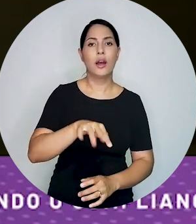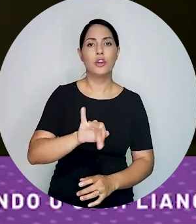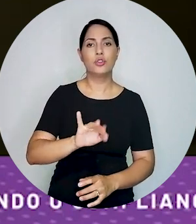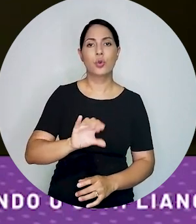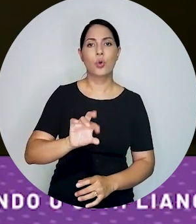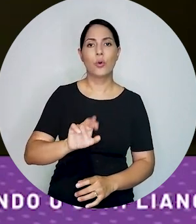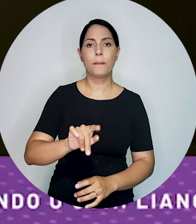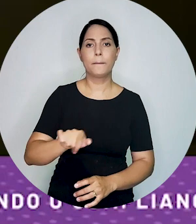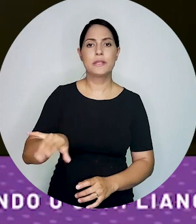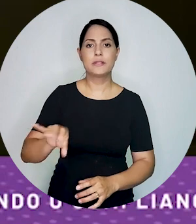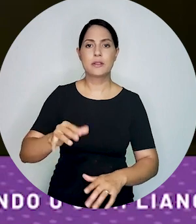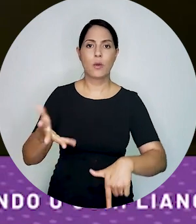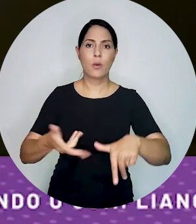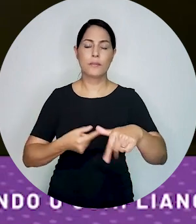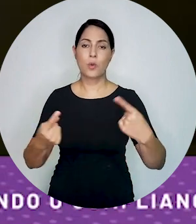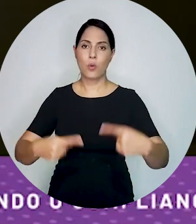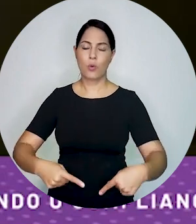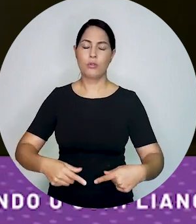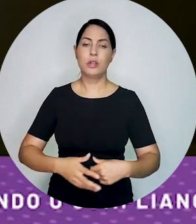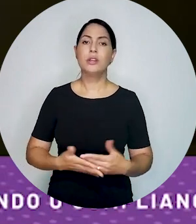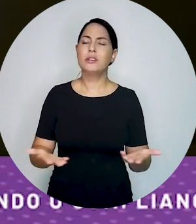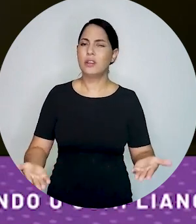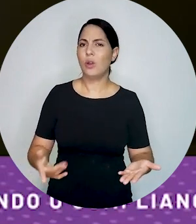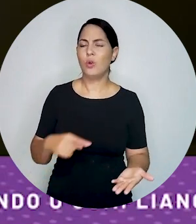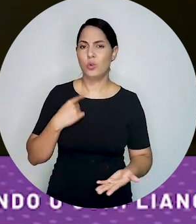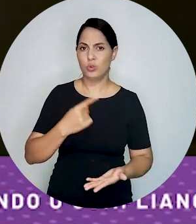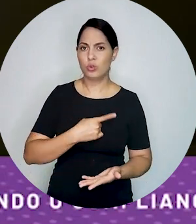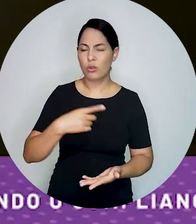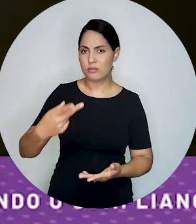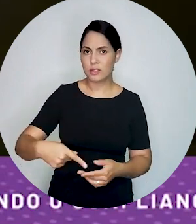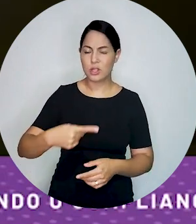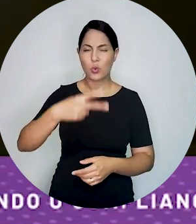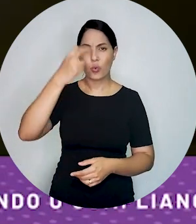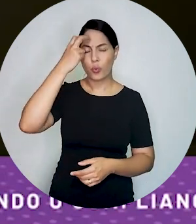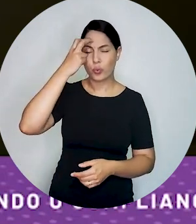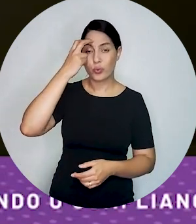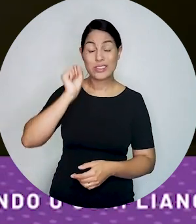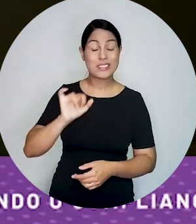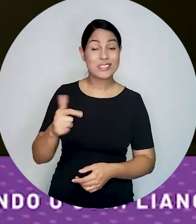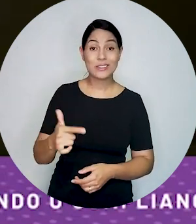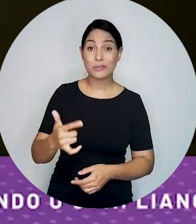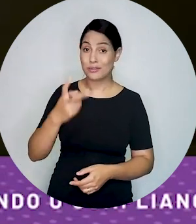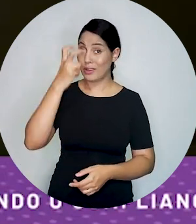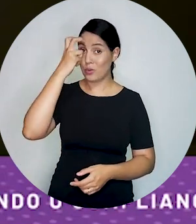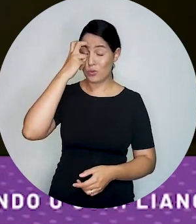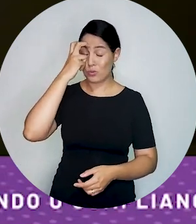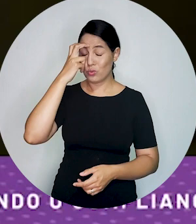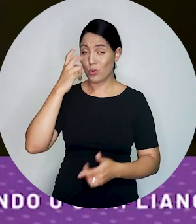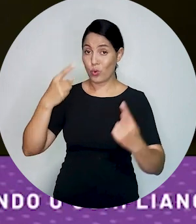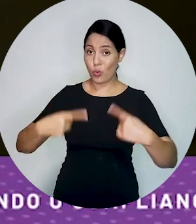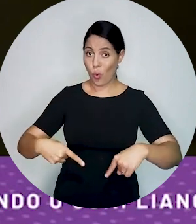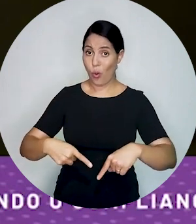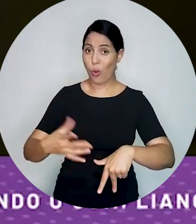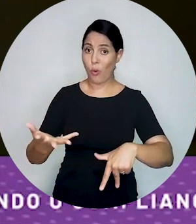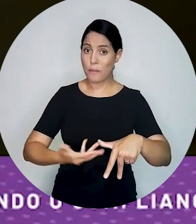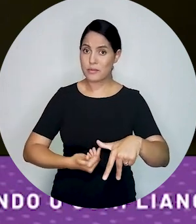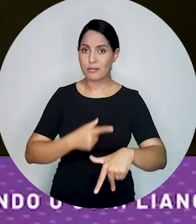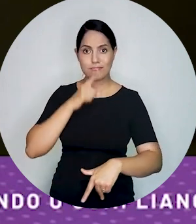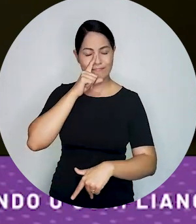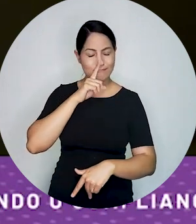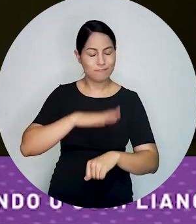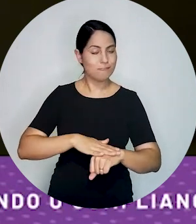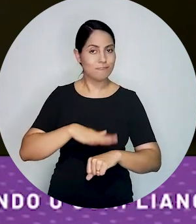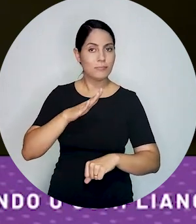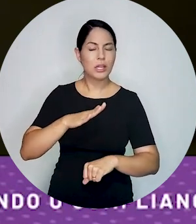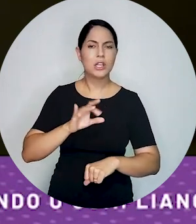uma preocupação muito grande por parte dos empresários, porque se não houver essa cultura, o risco é muito grande, mas não